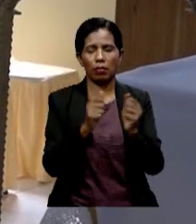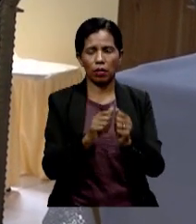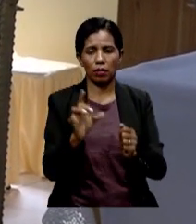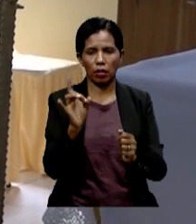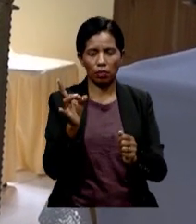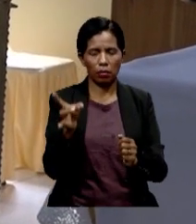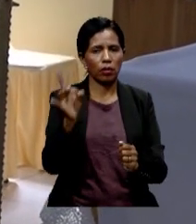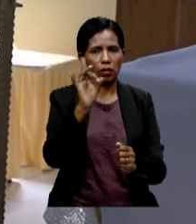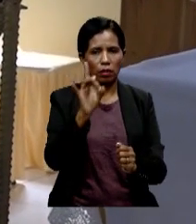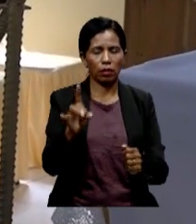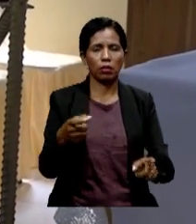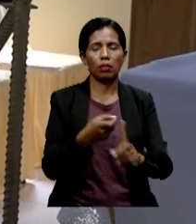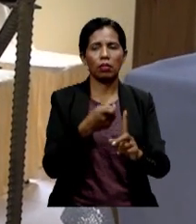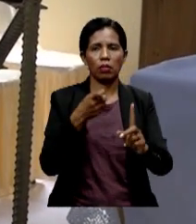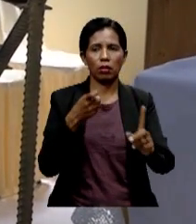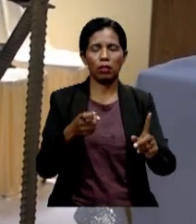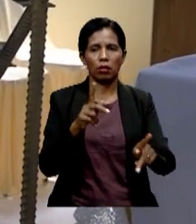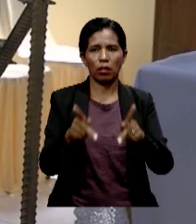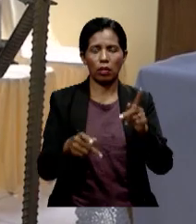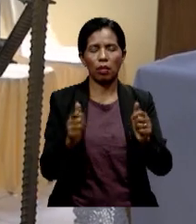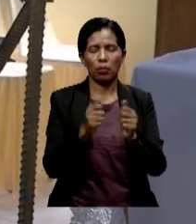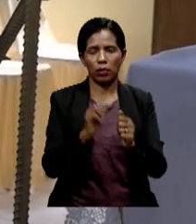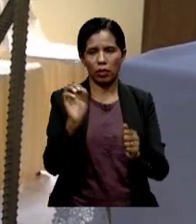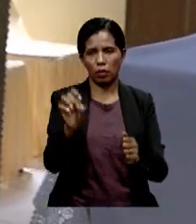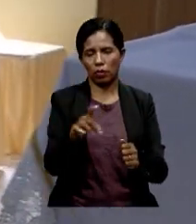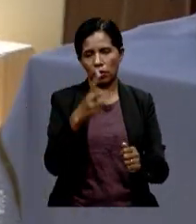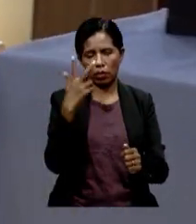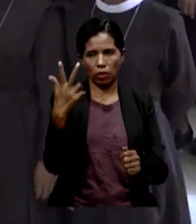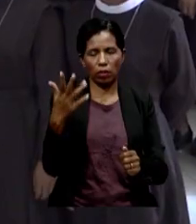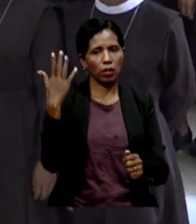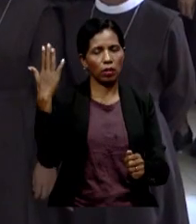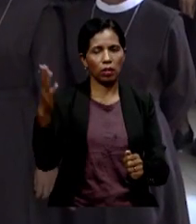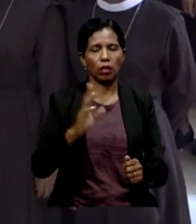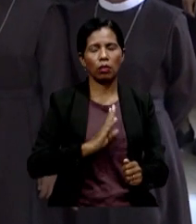resim walu composto husi comunidade sanulu resim tolu ida